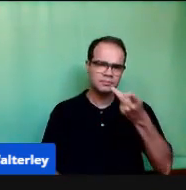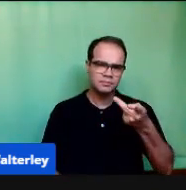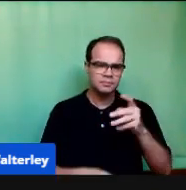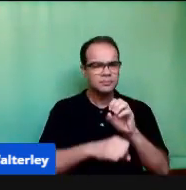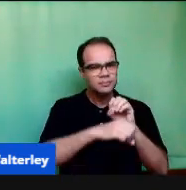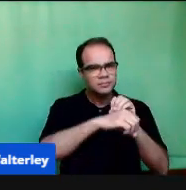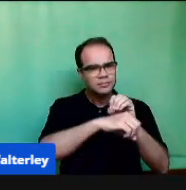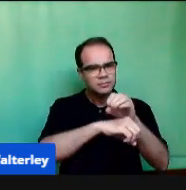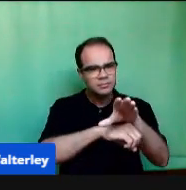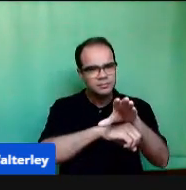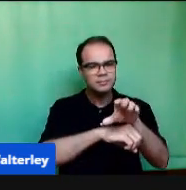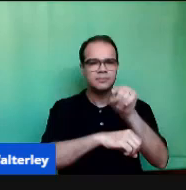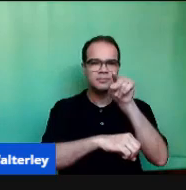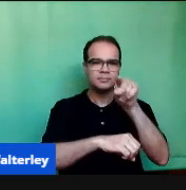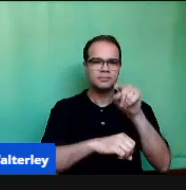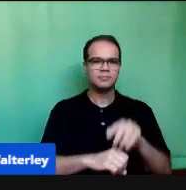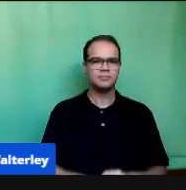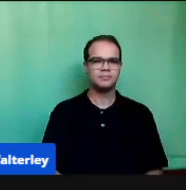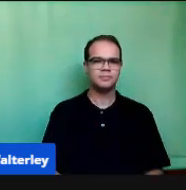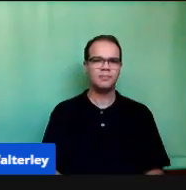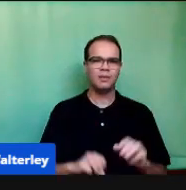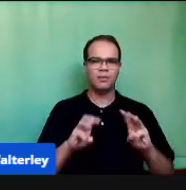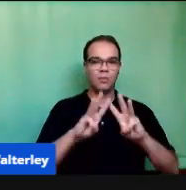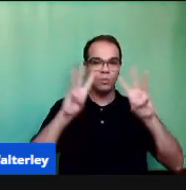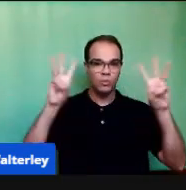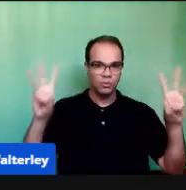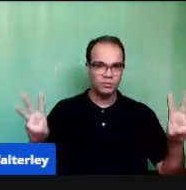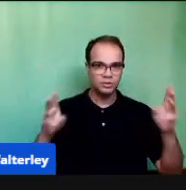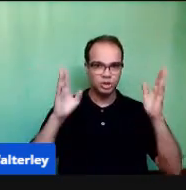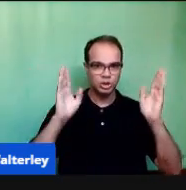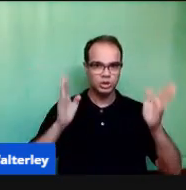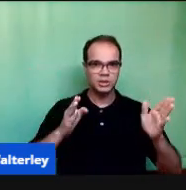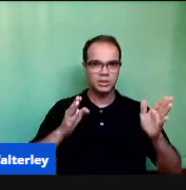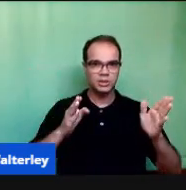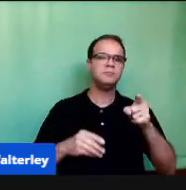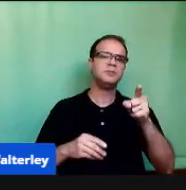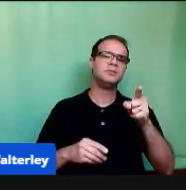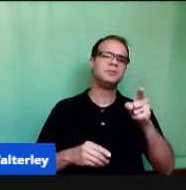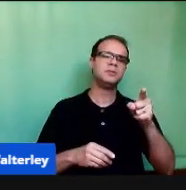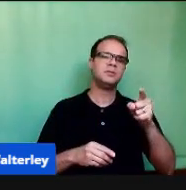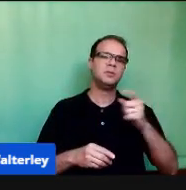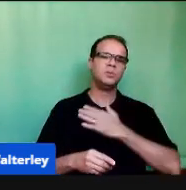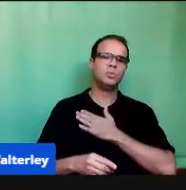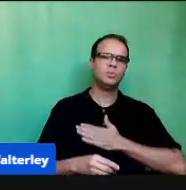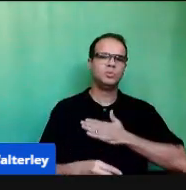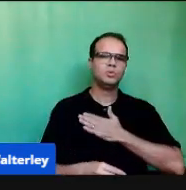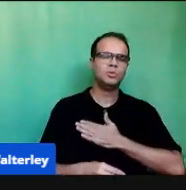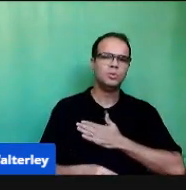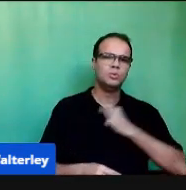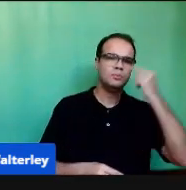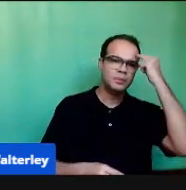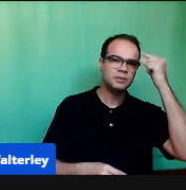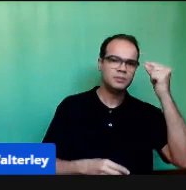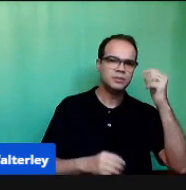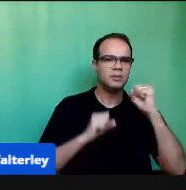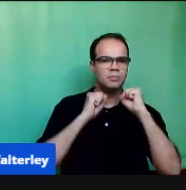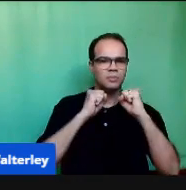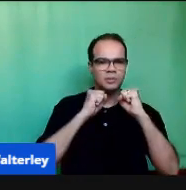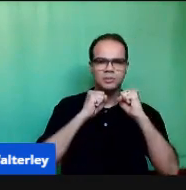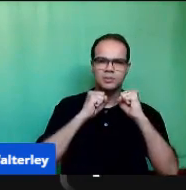de ter esse feedback depois de vocês entrarem no nosso site. Muito obrigado a todos e